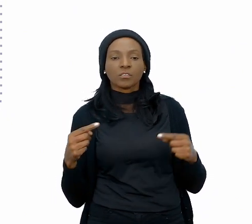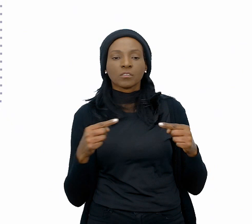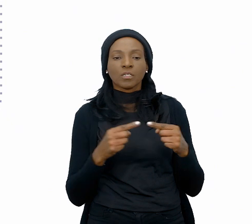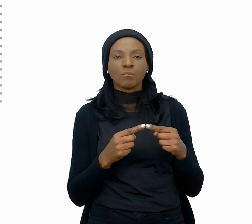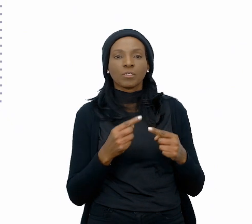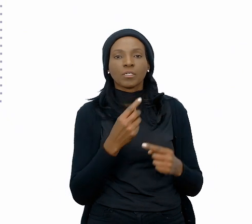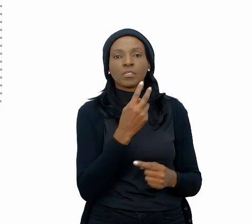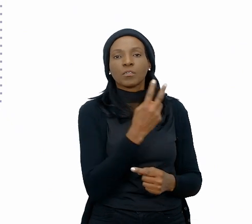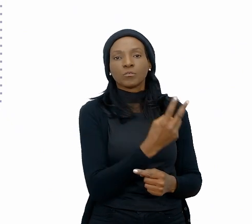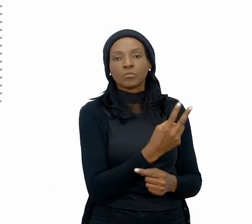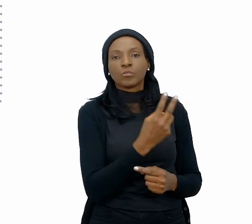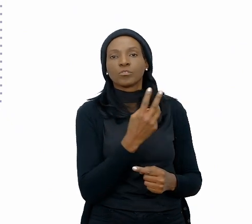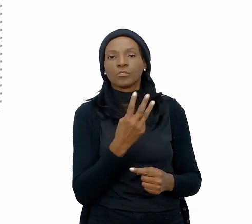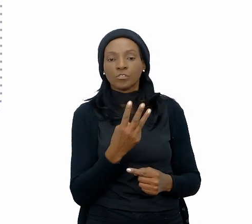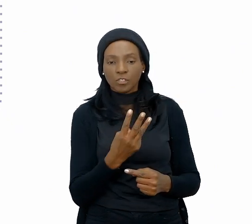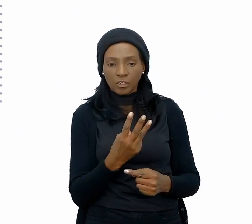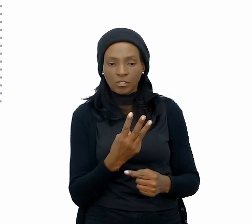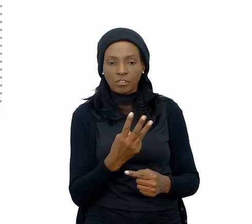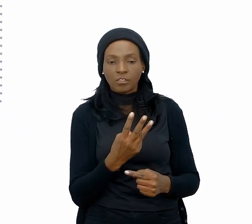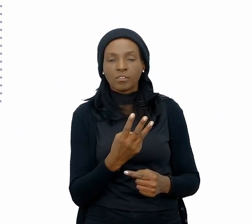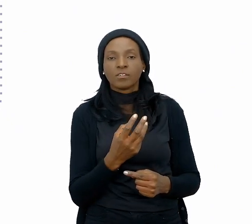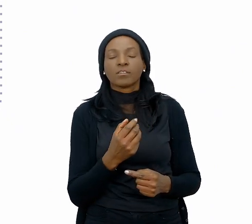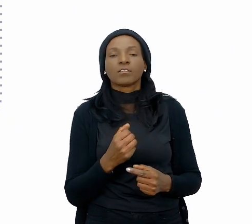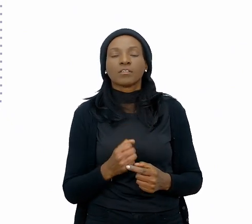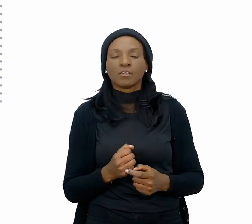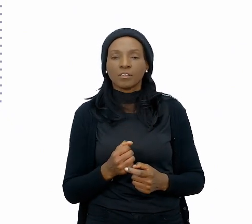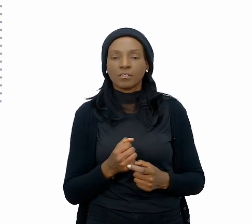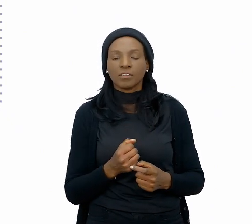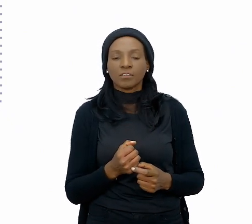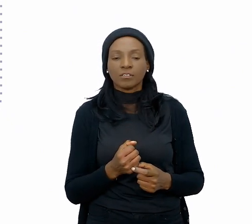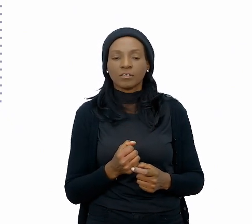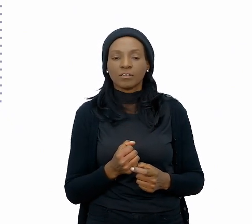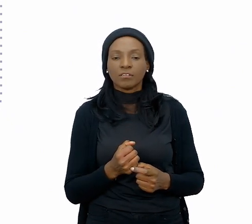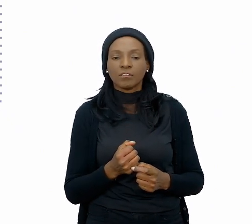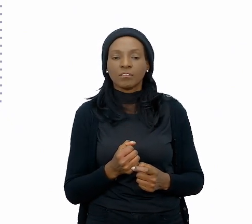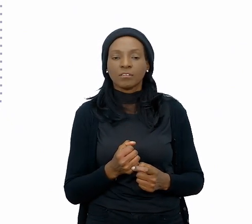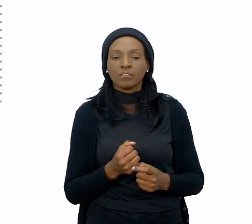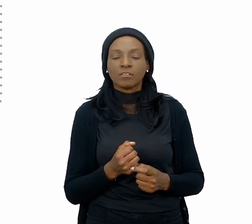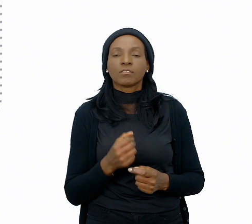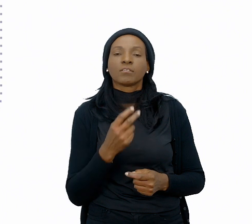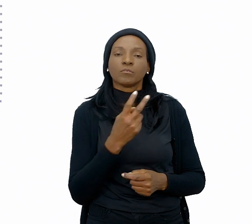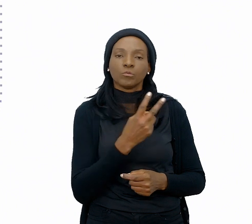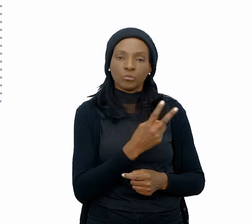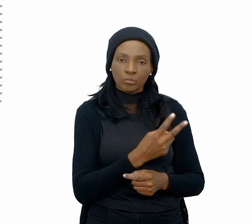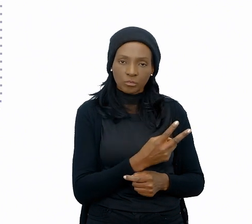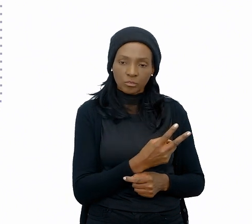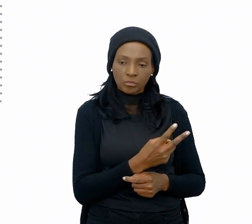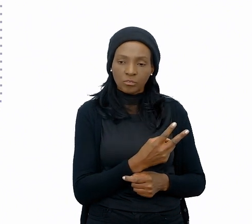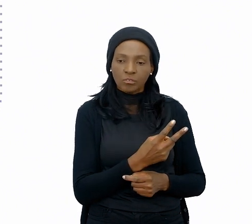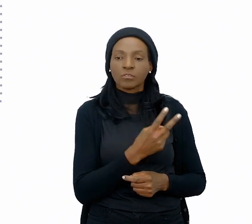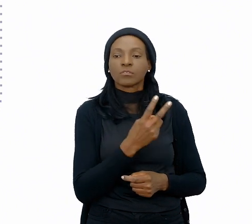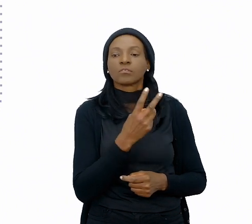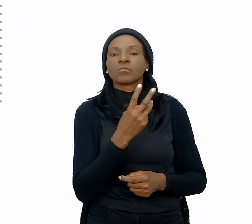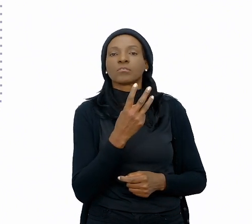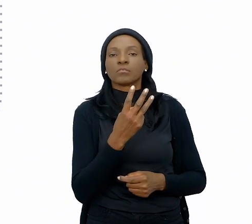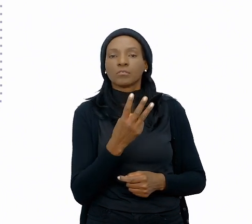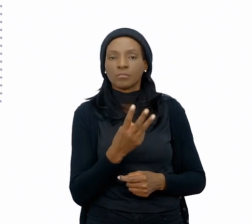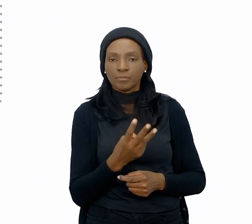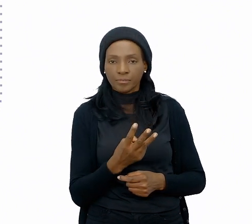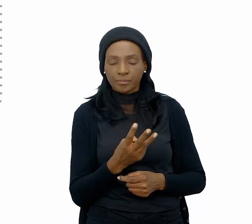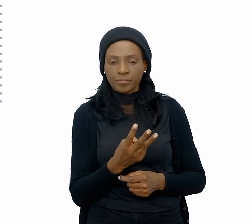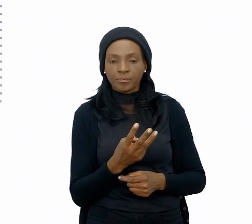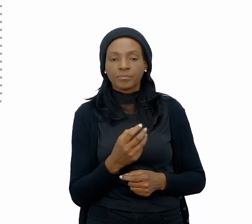dois algarismos, né, o número 2 e o algarismo número 2 e o algarismo